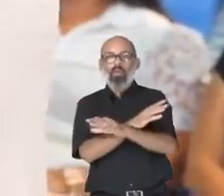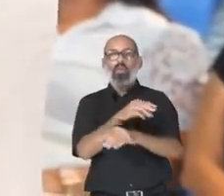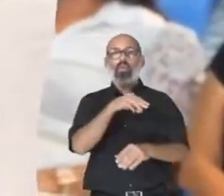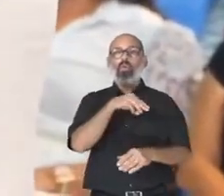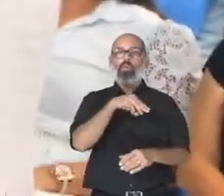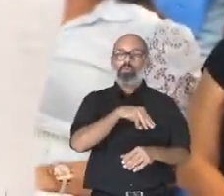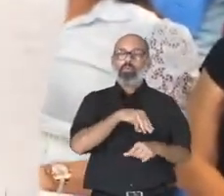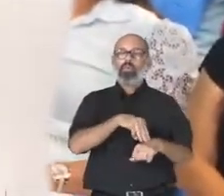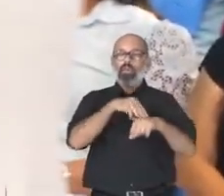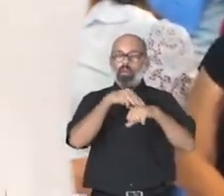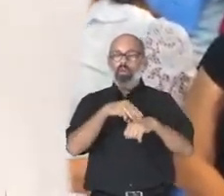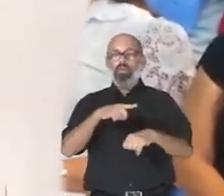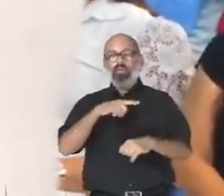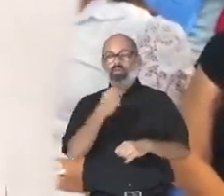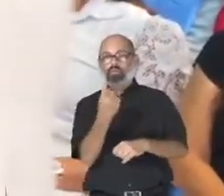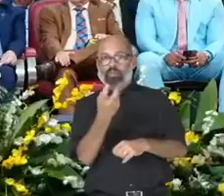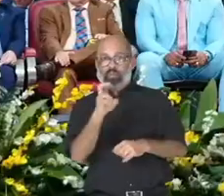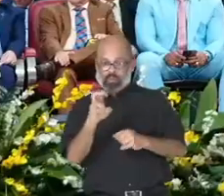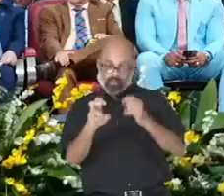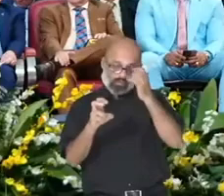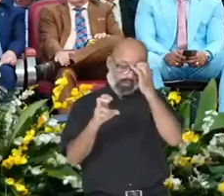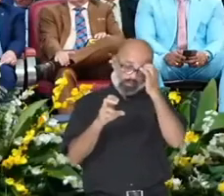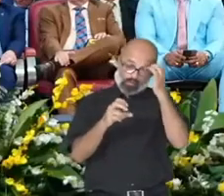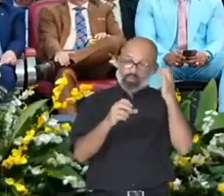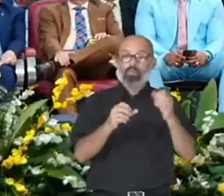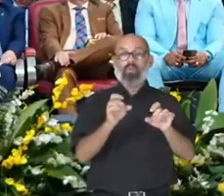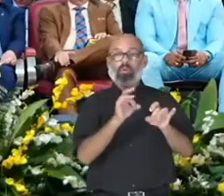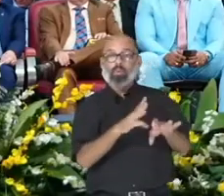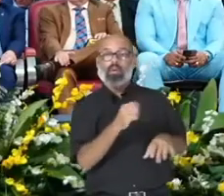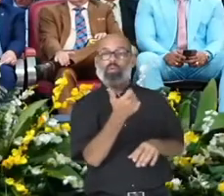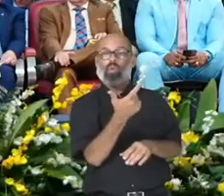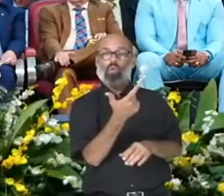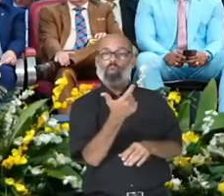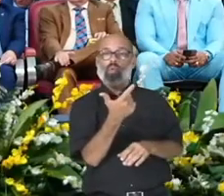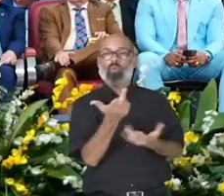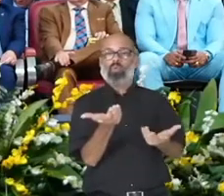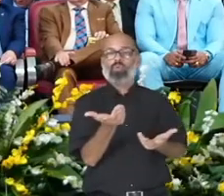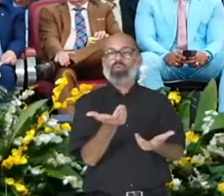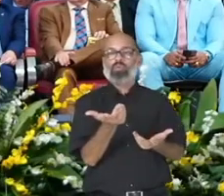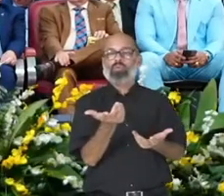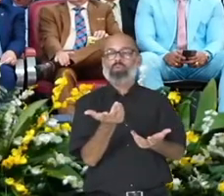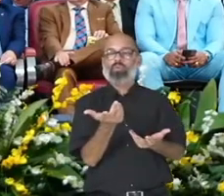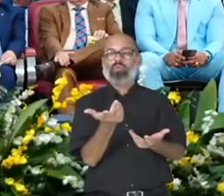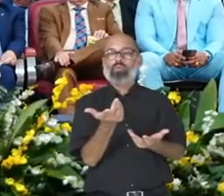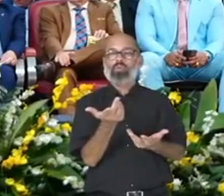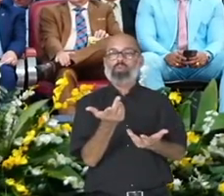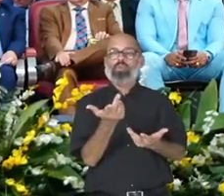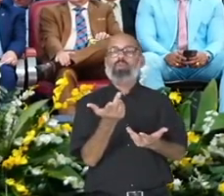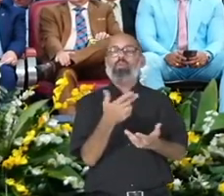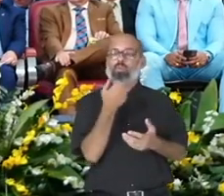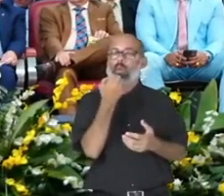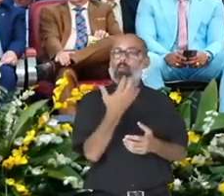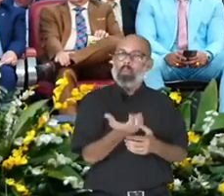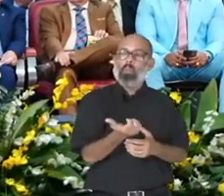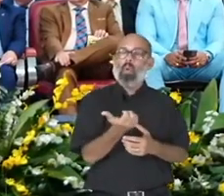Eu tive 15 mil e me sobraram só 12. Mas os 12 vão ser o suficiente para virar esse mundo de cabeça para